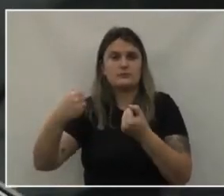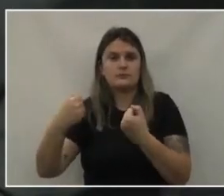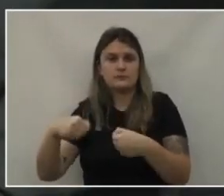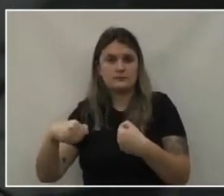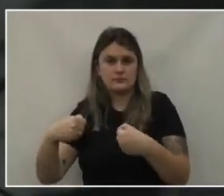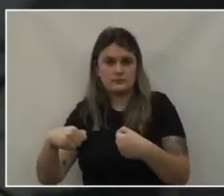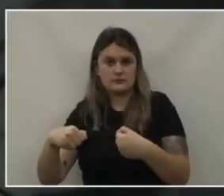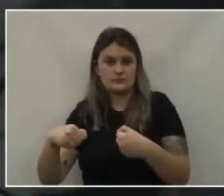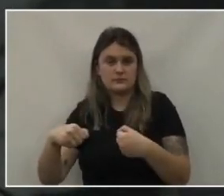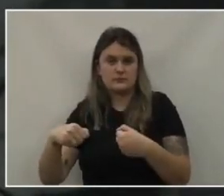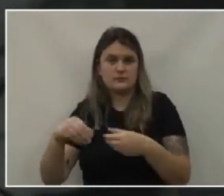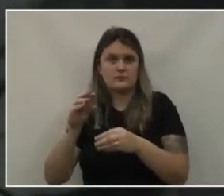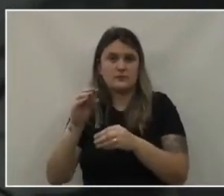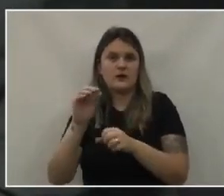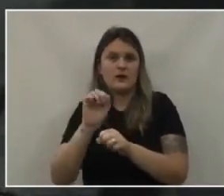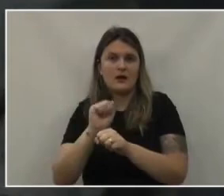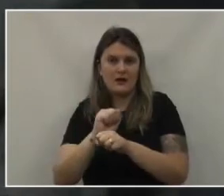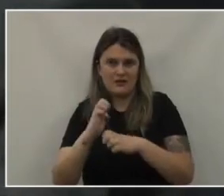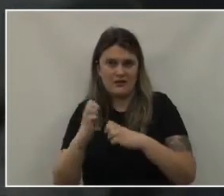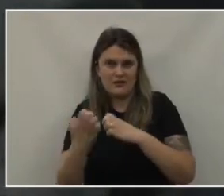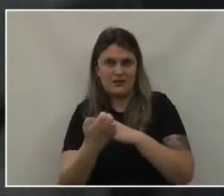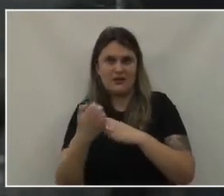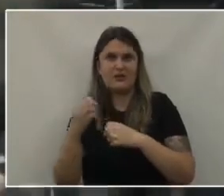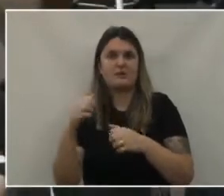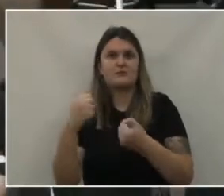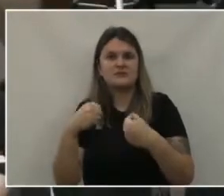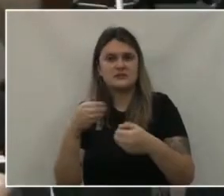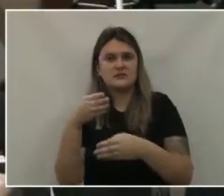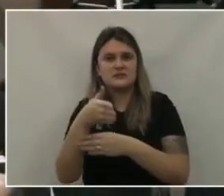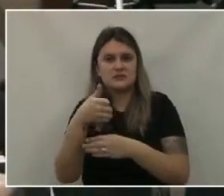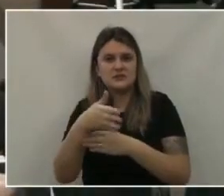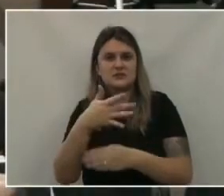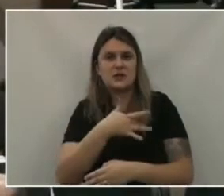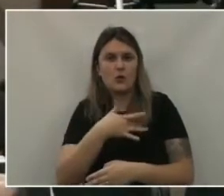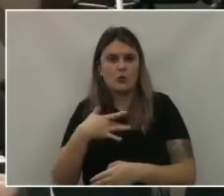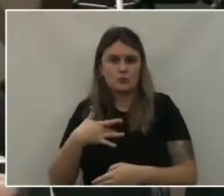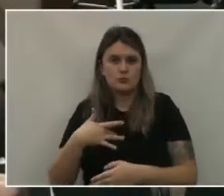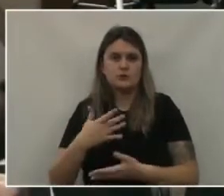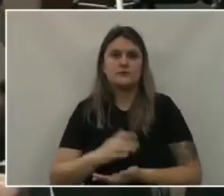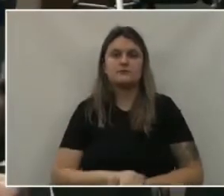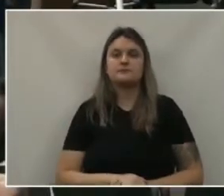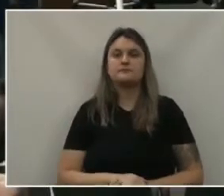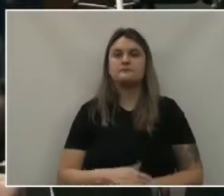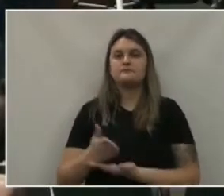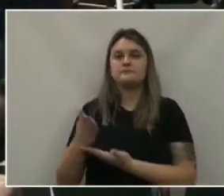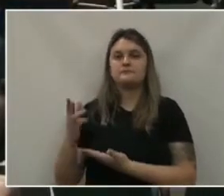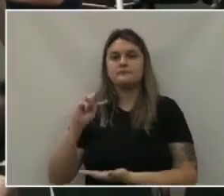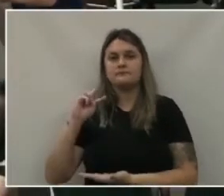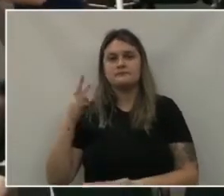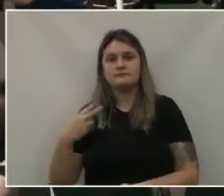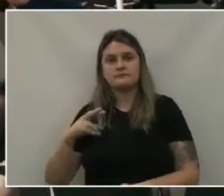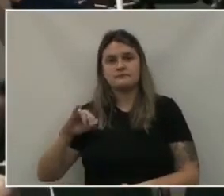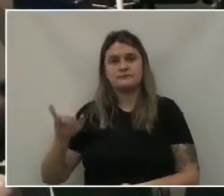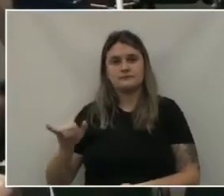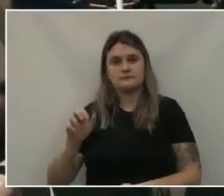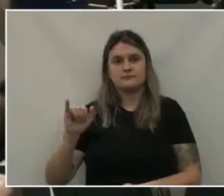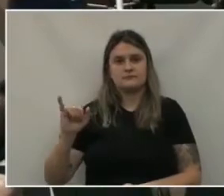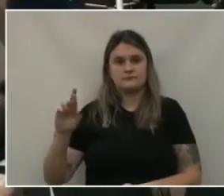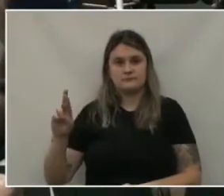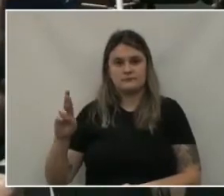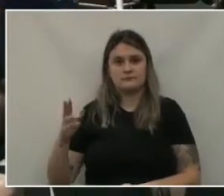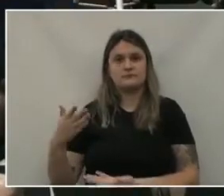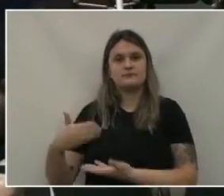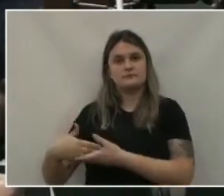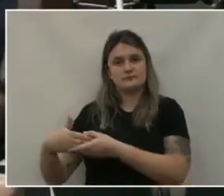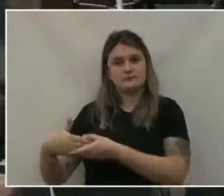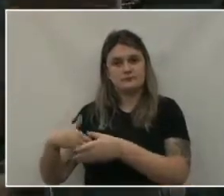precisam desse atendimento prioritário. Muito obrigado. Ainda em discussão, com a palavra, o vereador Jair Brunhago. Cumprimentar